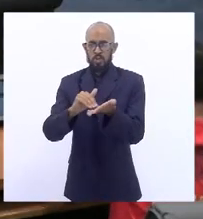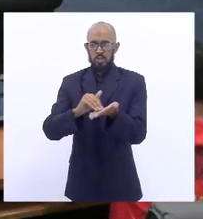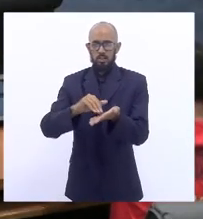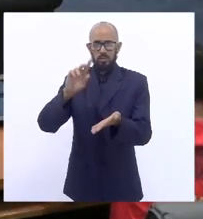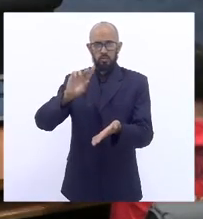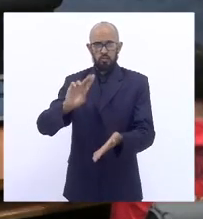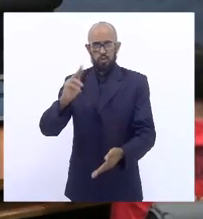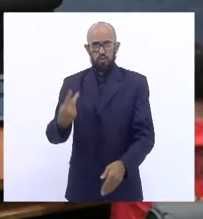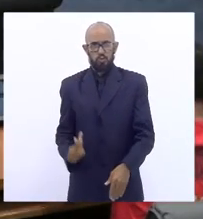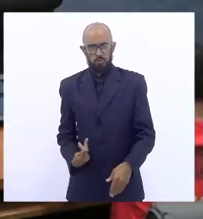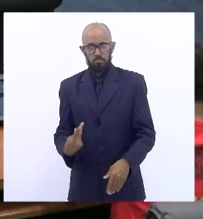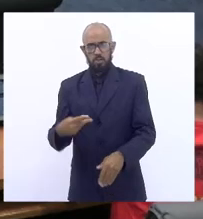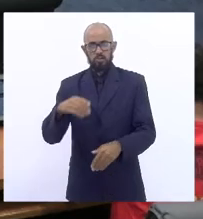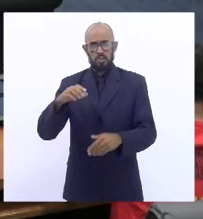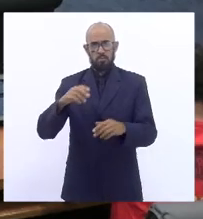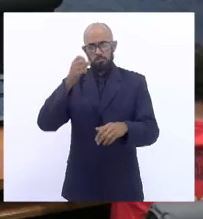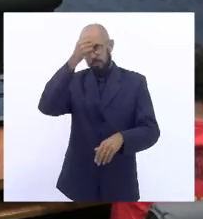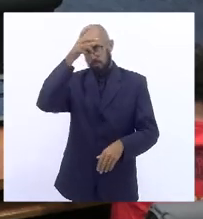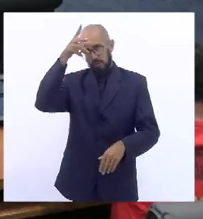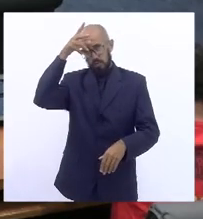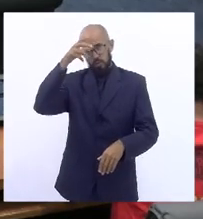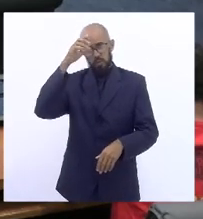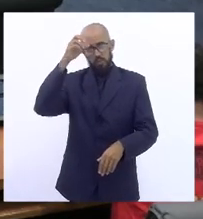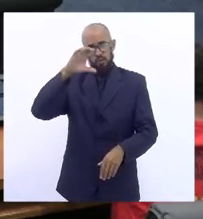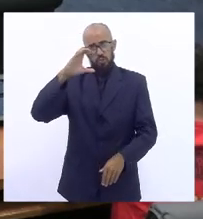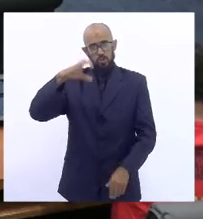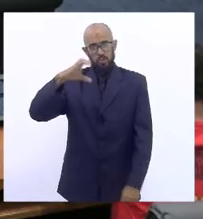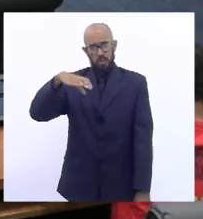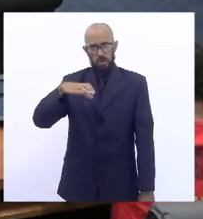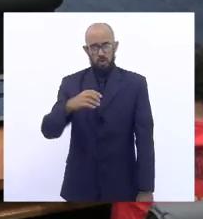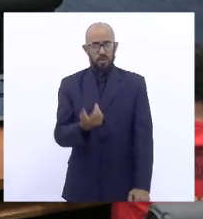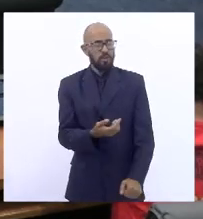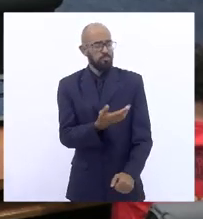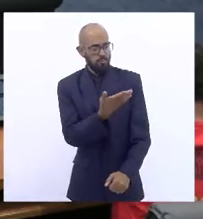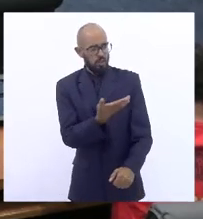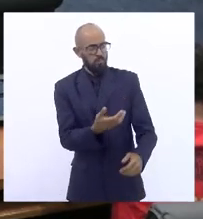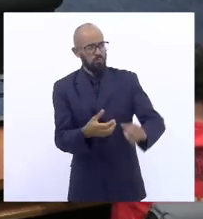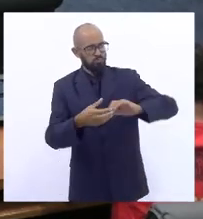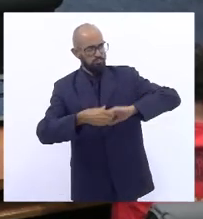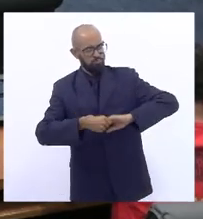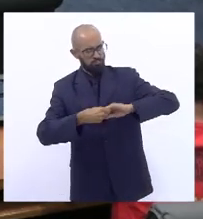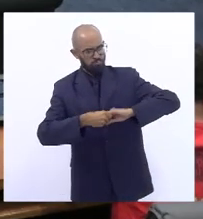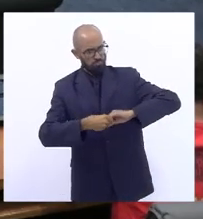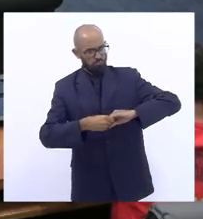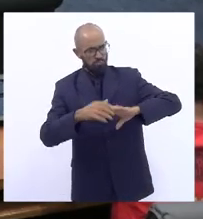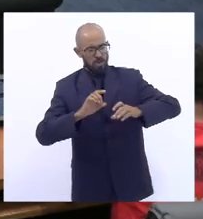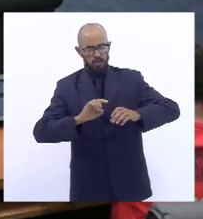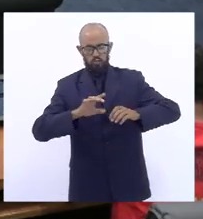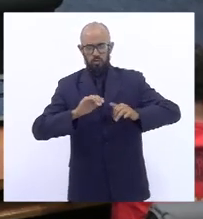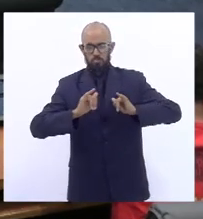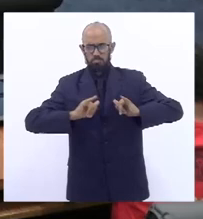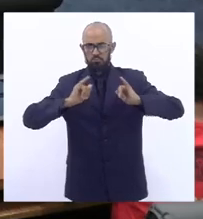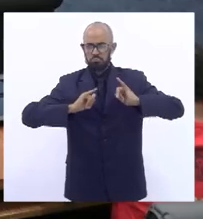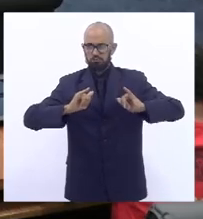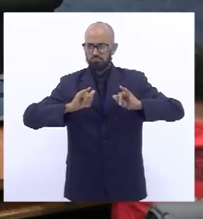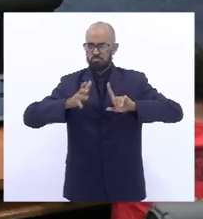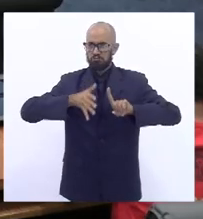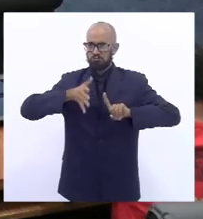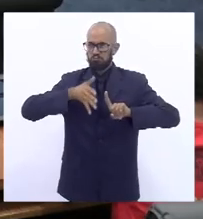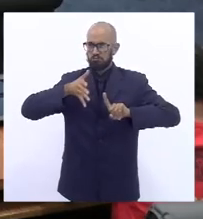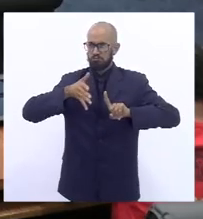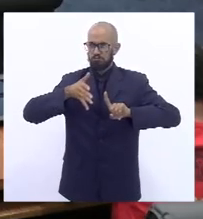Direitos Humanos da Prefeitura de Niterói, quem quero saudar também, cumprimentá-lo pela sua efusiva manifestação. Querido Dom